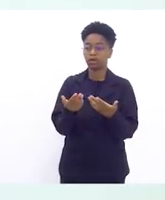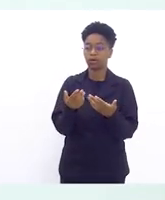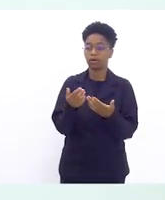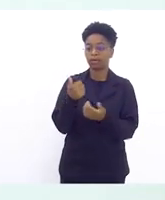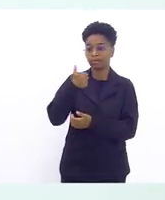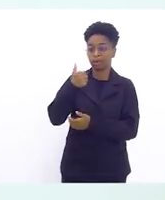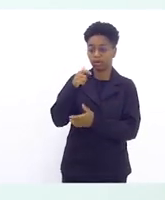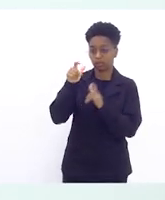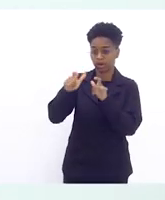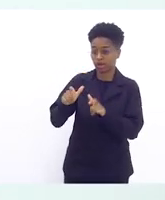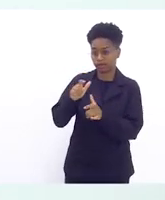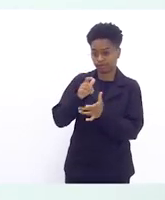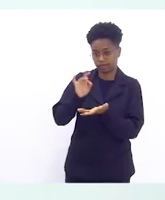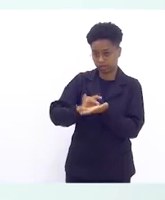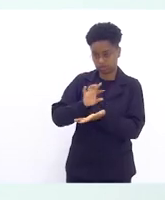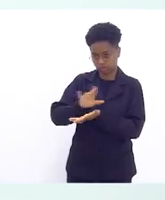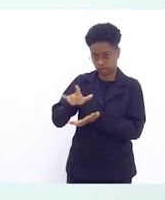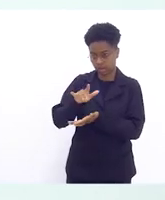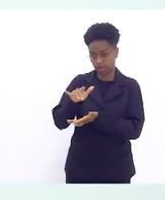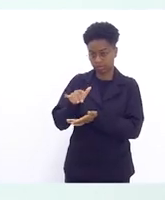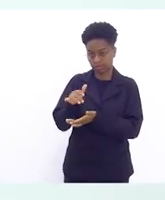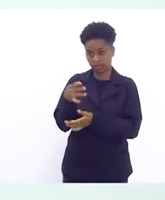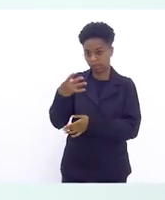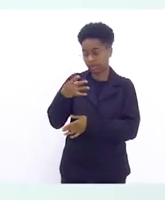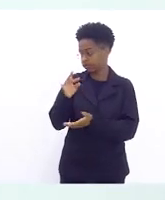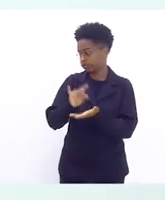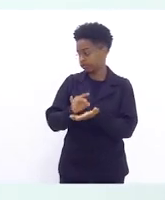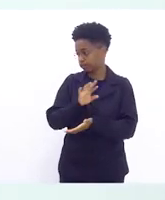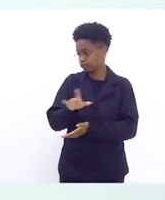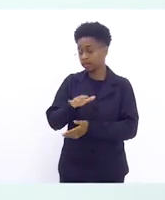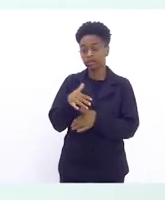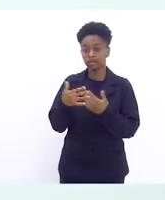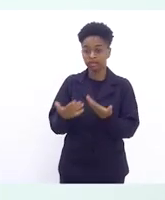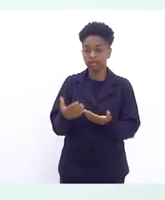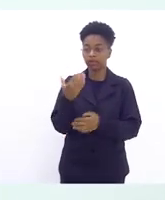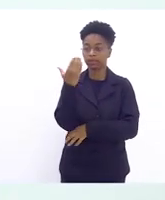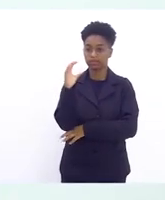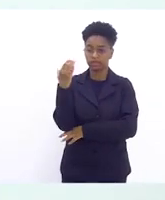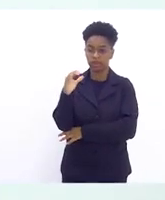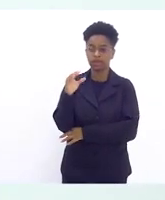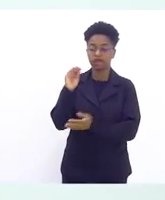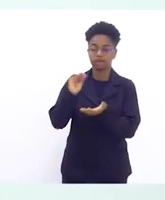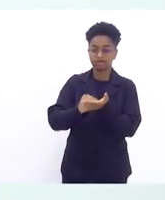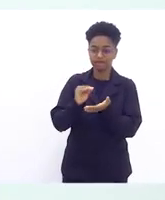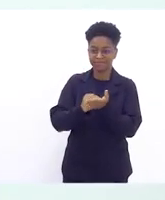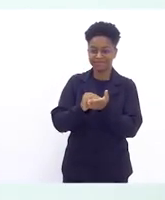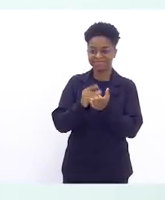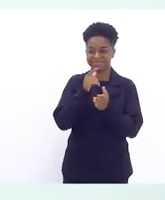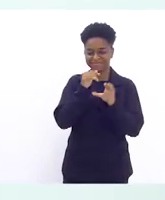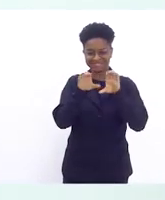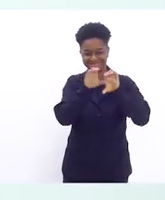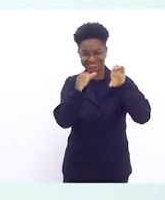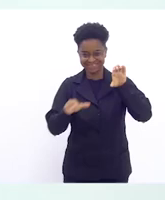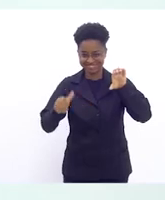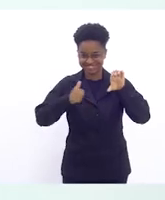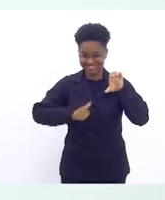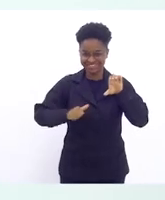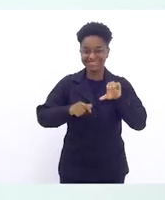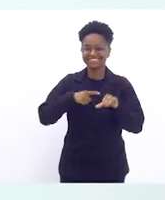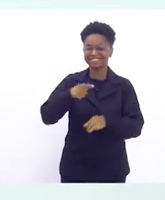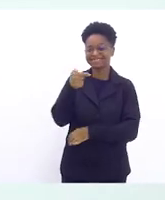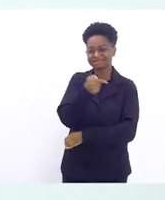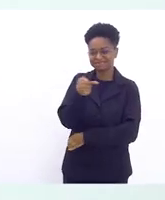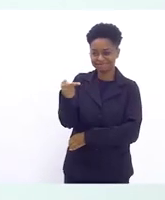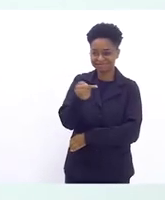verdade quarto né a câmera quarto e não é verdade né Nós temos em Niterói não falta plano de saneamento tem uns 77 copos